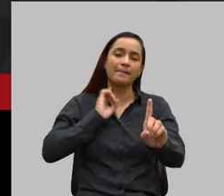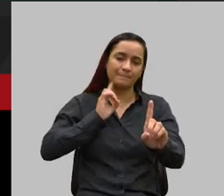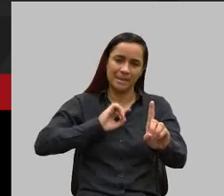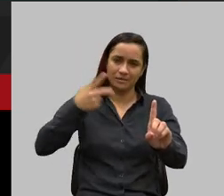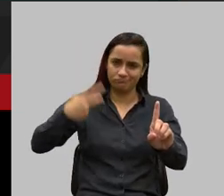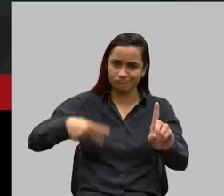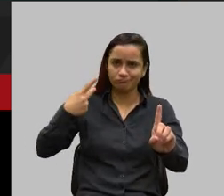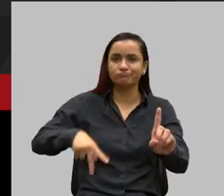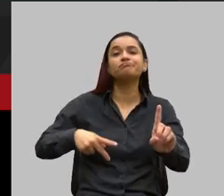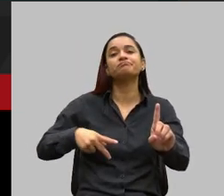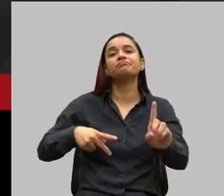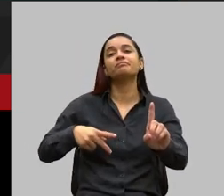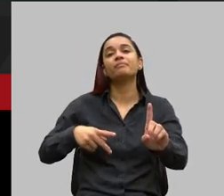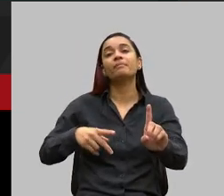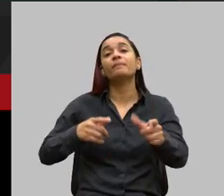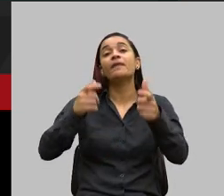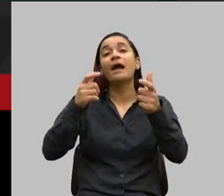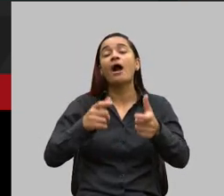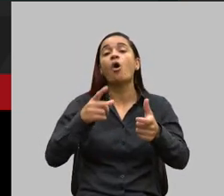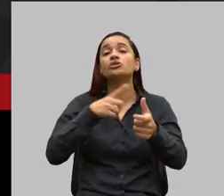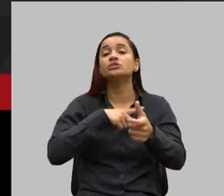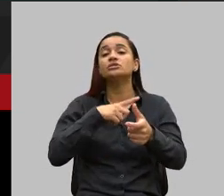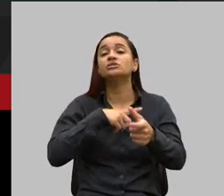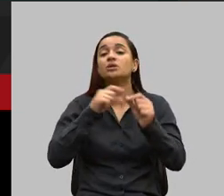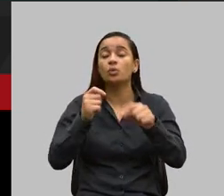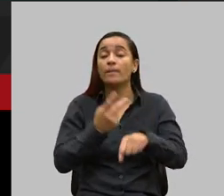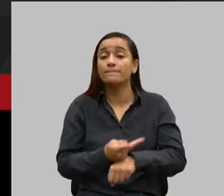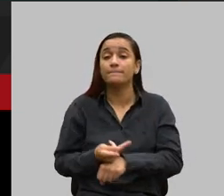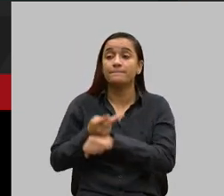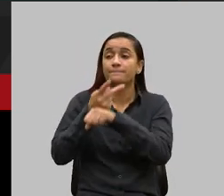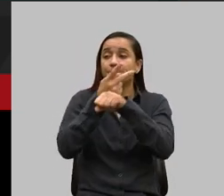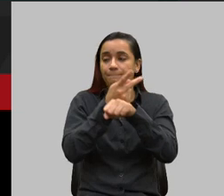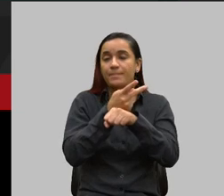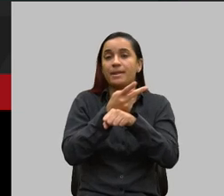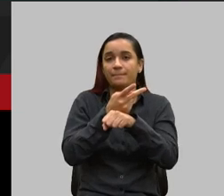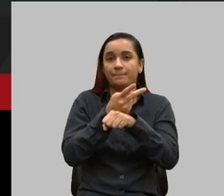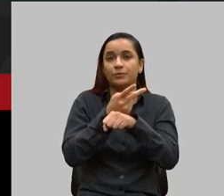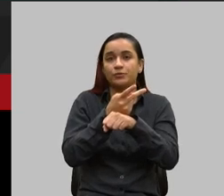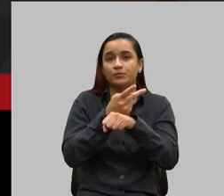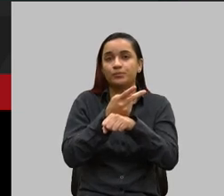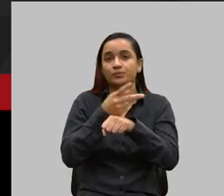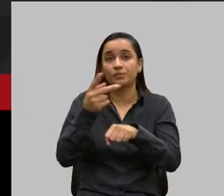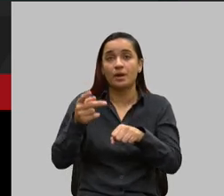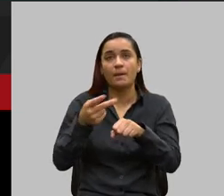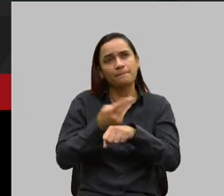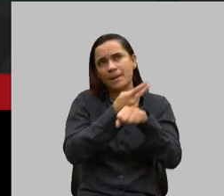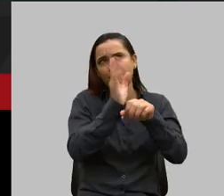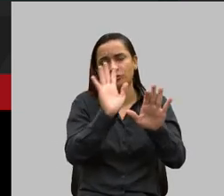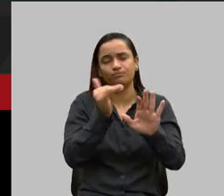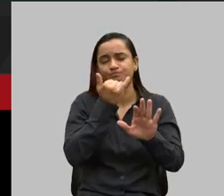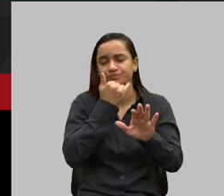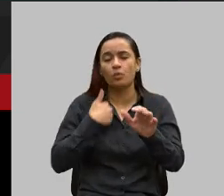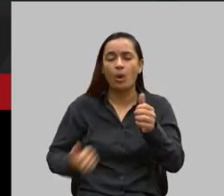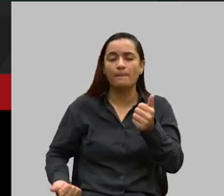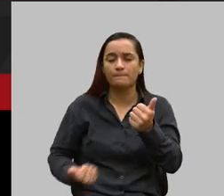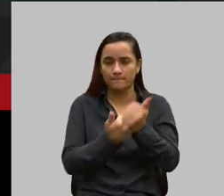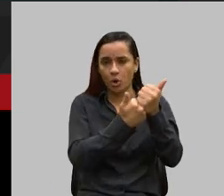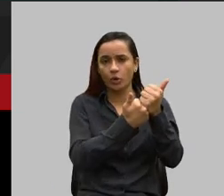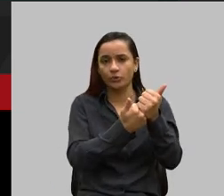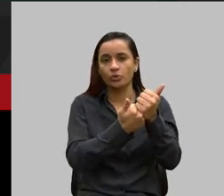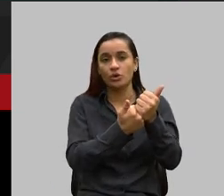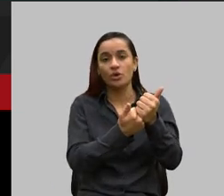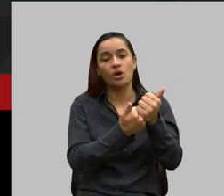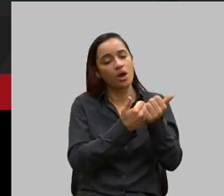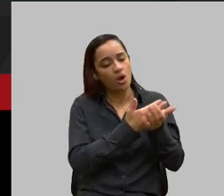eh uma premiação né uma uma uma uma uma premiação não um apoio a iniciativas a várias